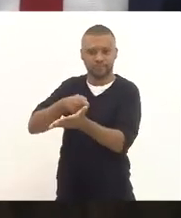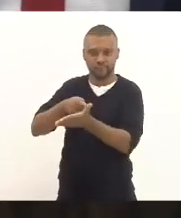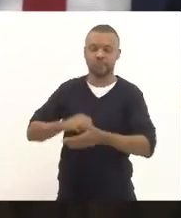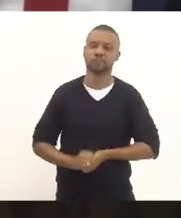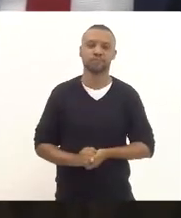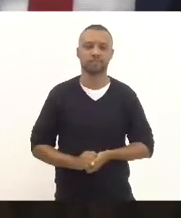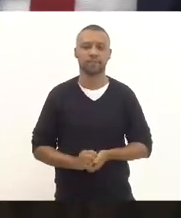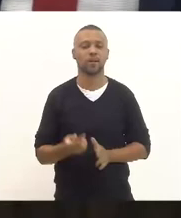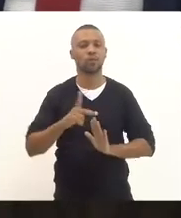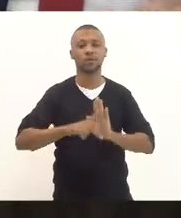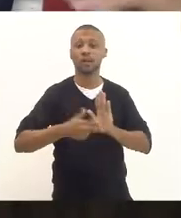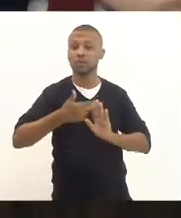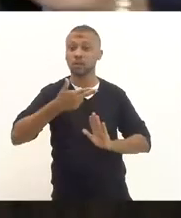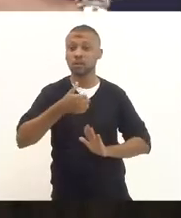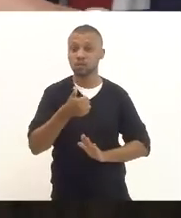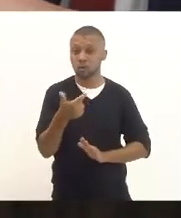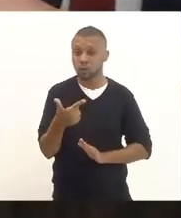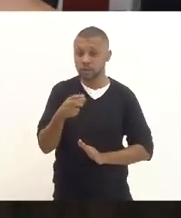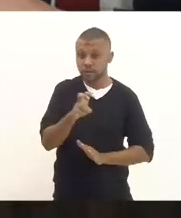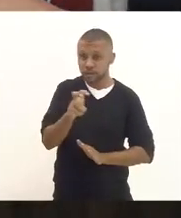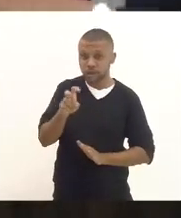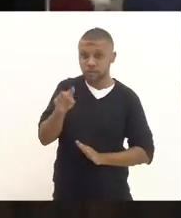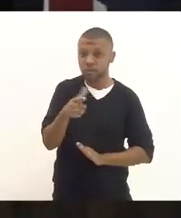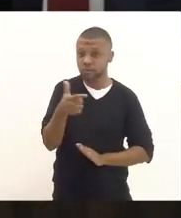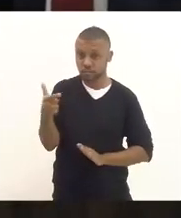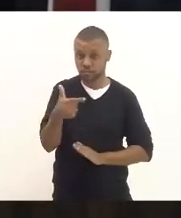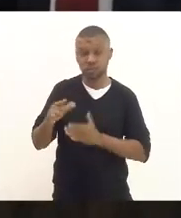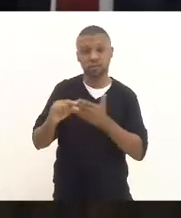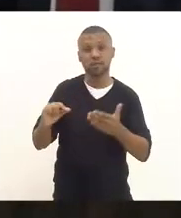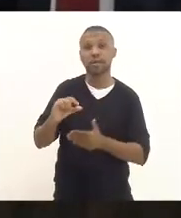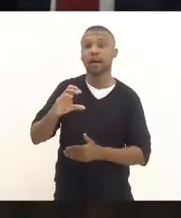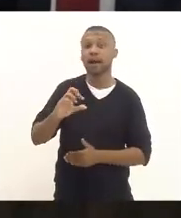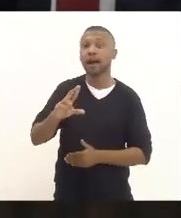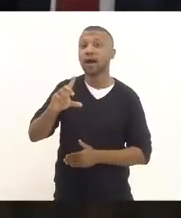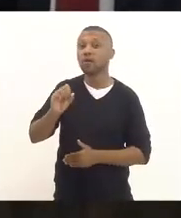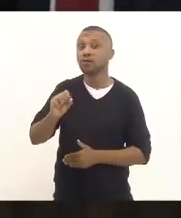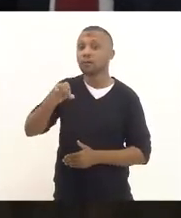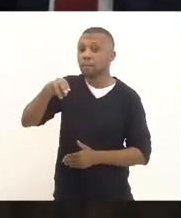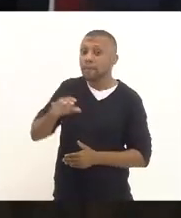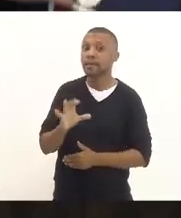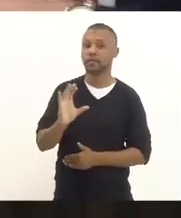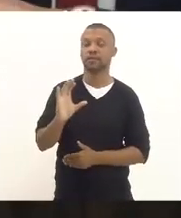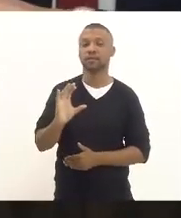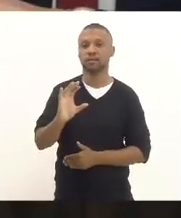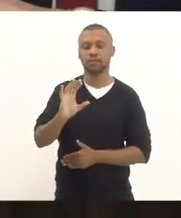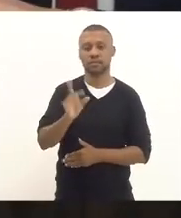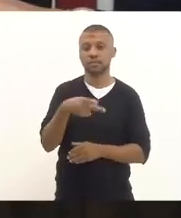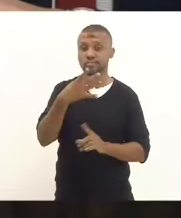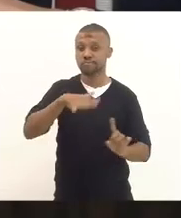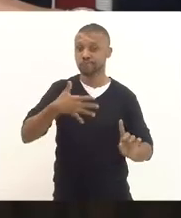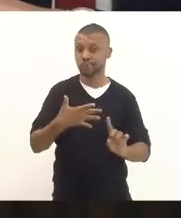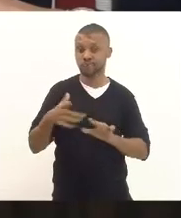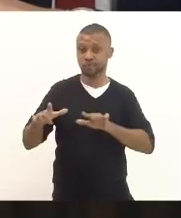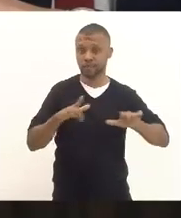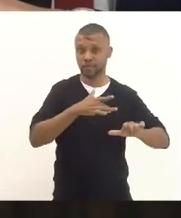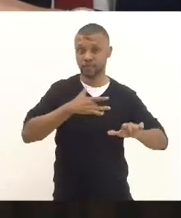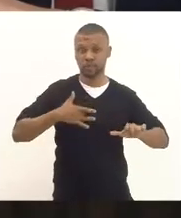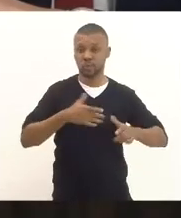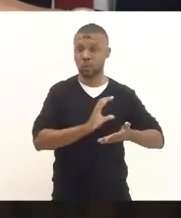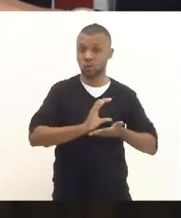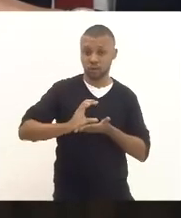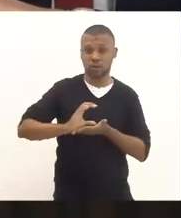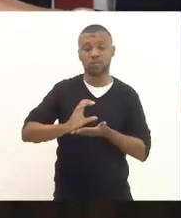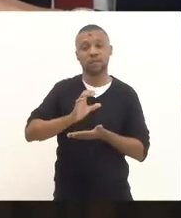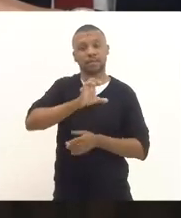o projeto de resolução 1255 de 22 de autoria do deputado Carlos minc concede o prêmio Ana Néri da Saúde ao Conselho Estadual